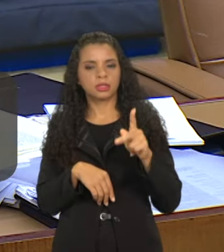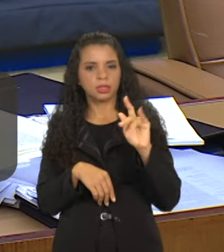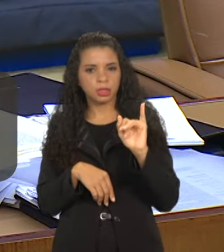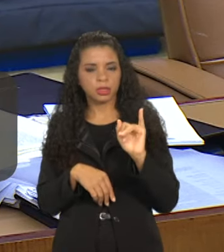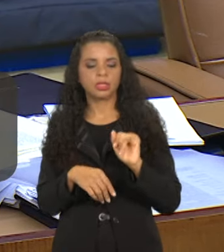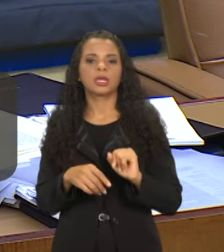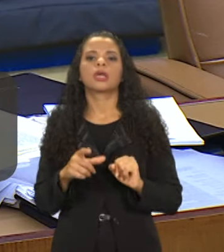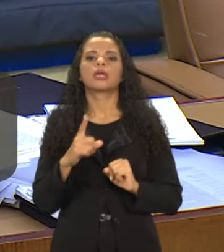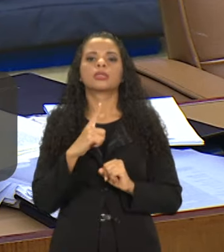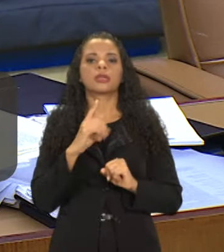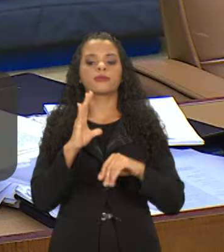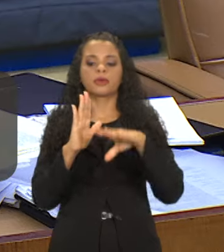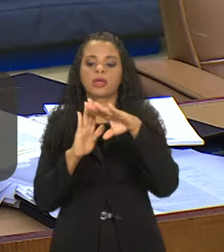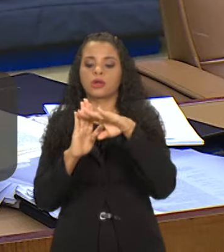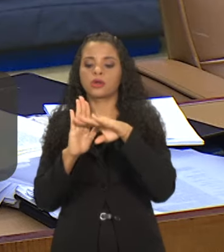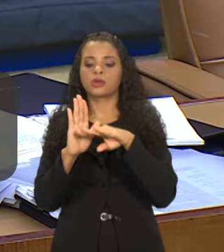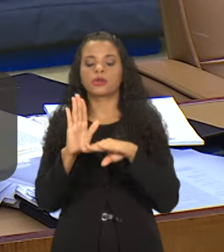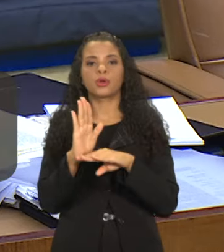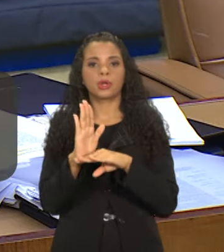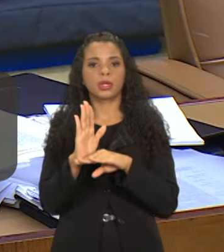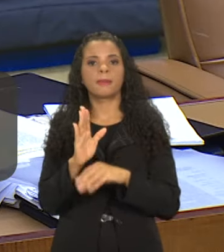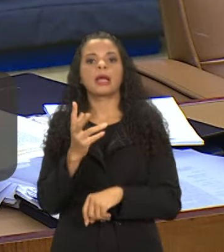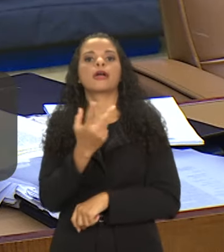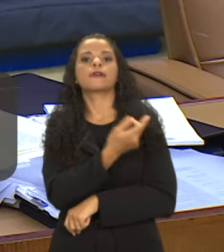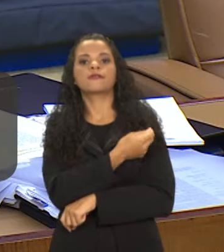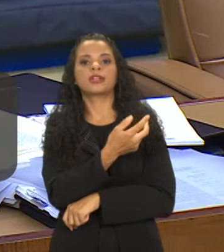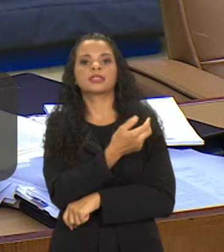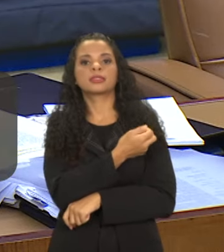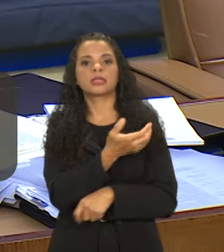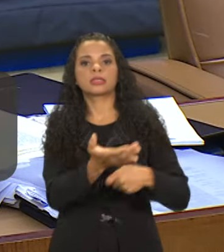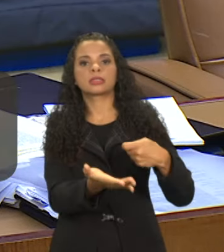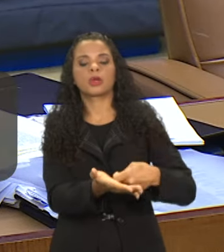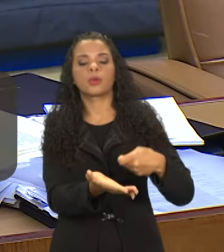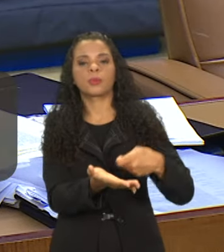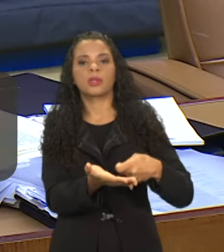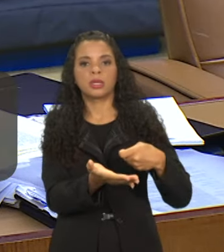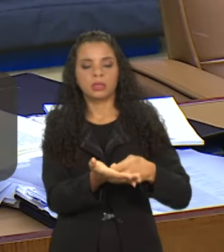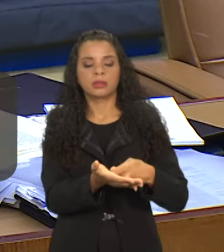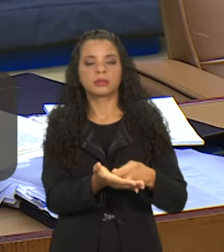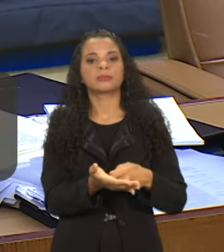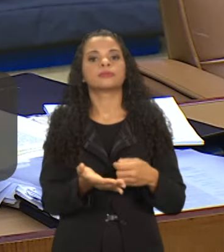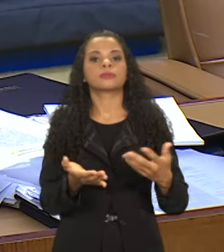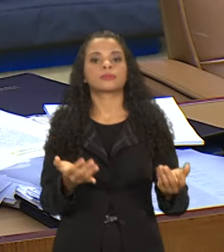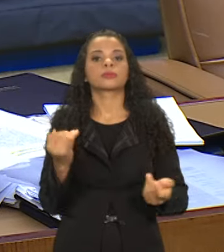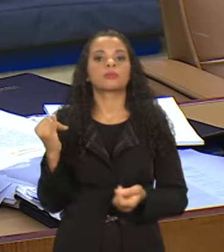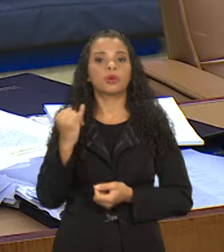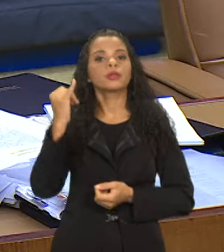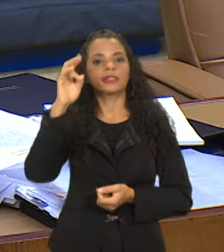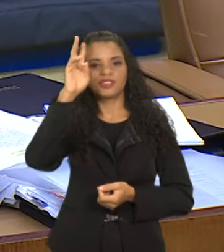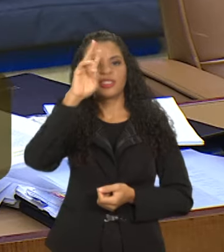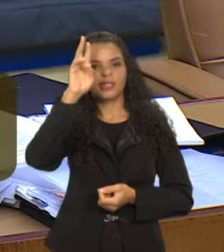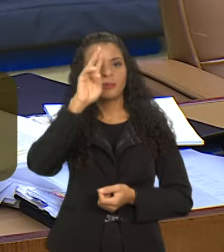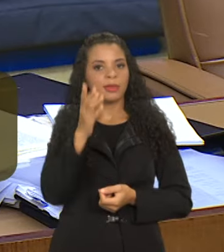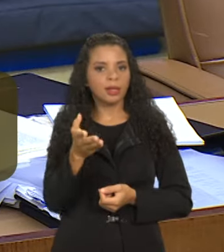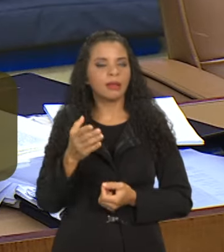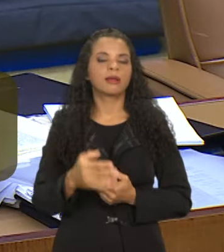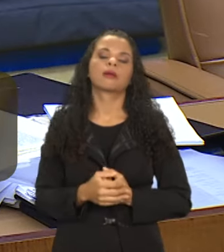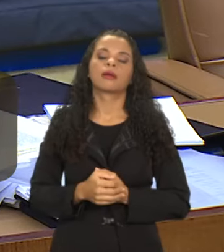um cronograma de vacinação. Então, é importante lembrarmos isso, porque o que estamos falando é que